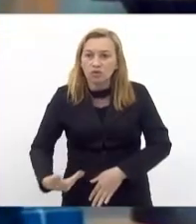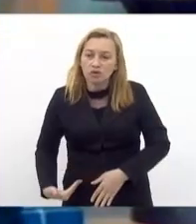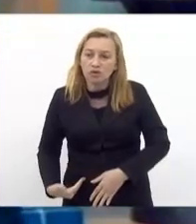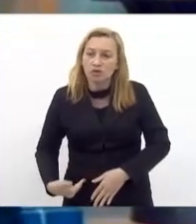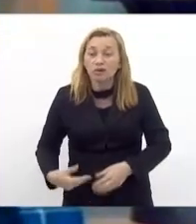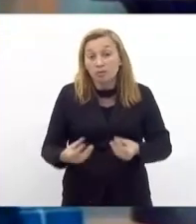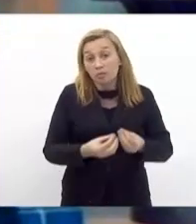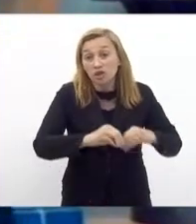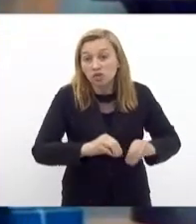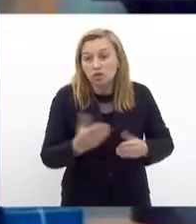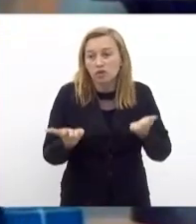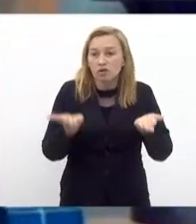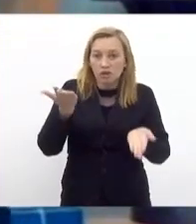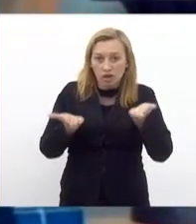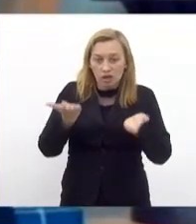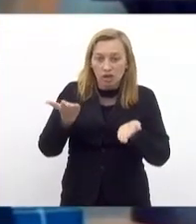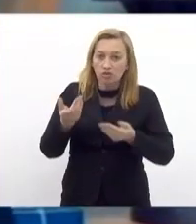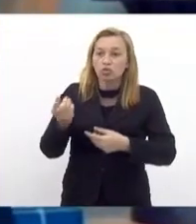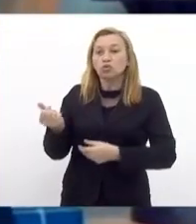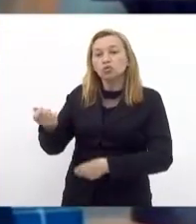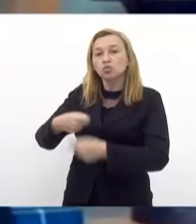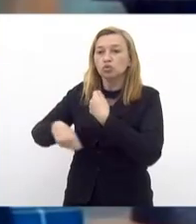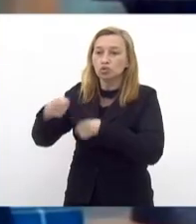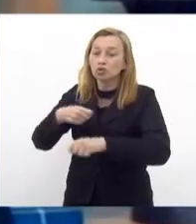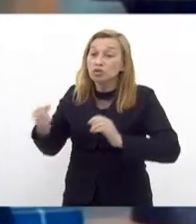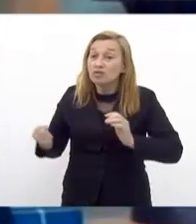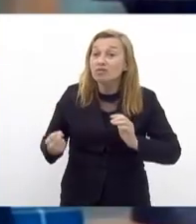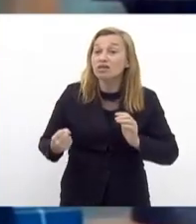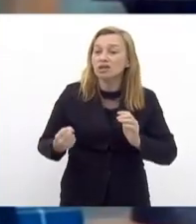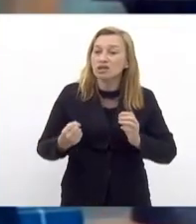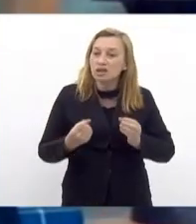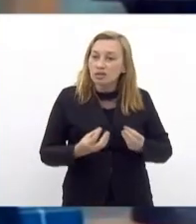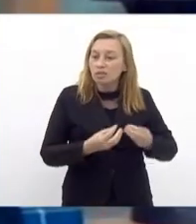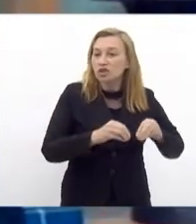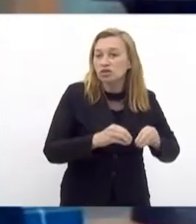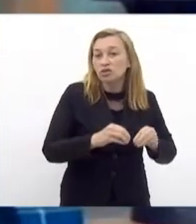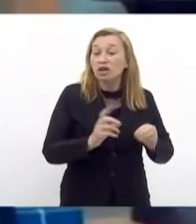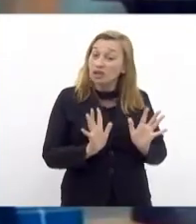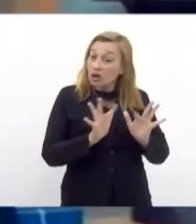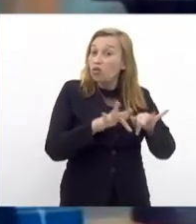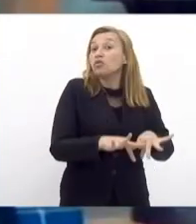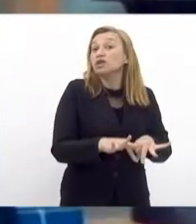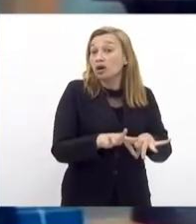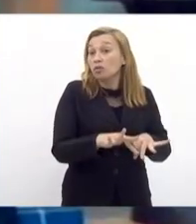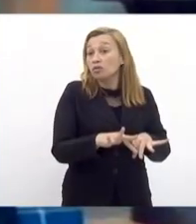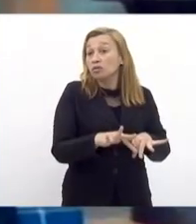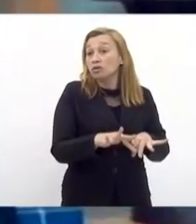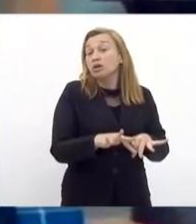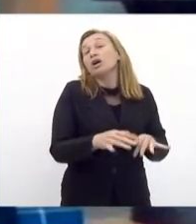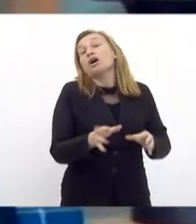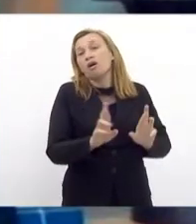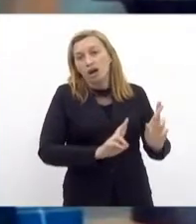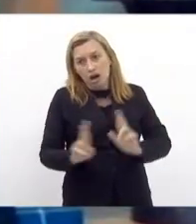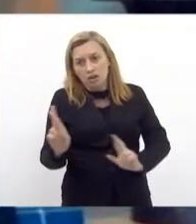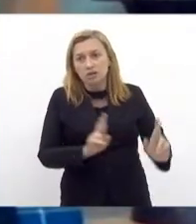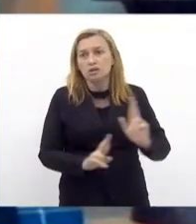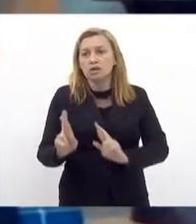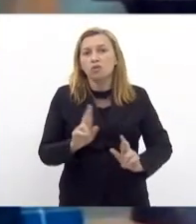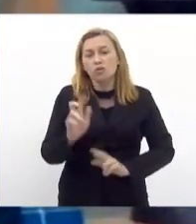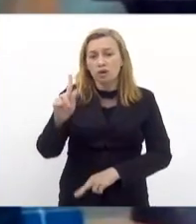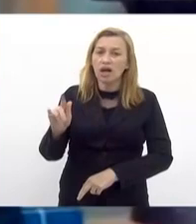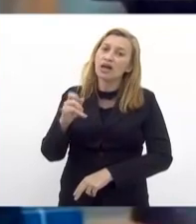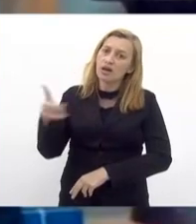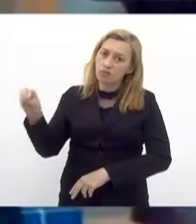venham afetar o equilíbrio do negócio e impactar de uma forma, talvez, até terminal em relação ao